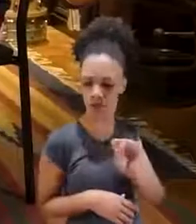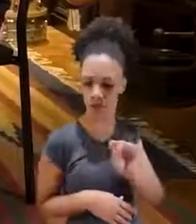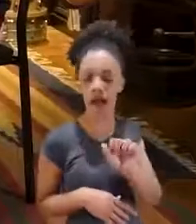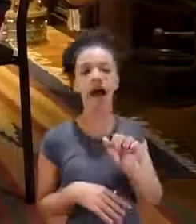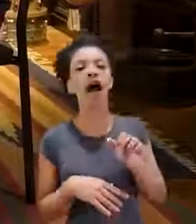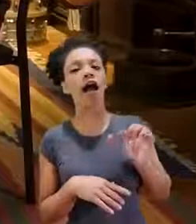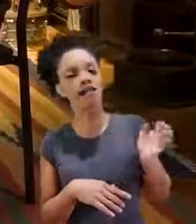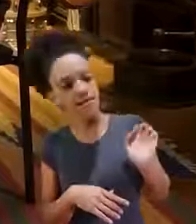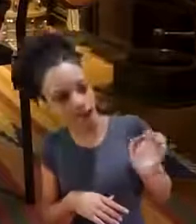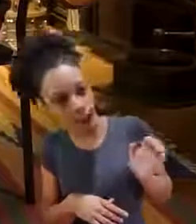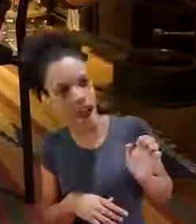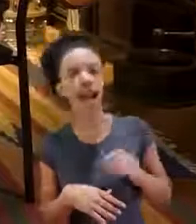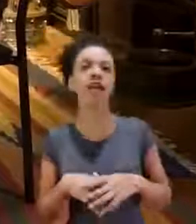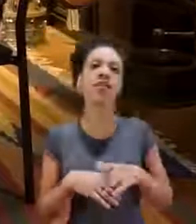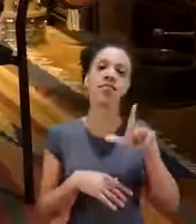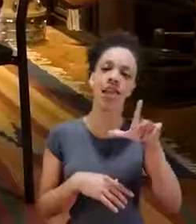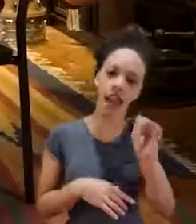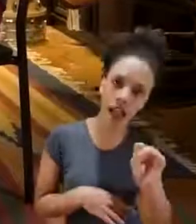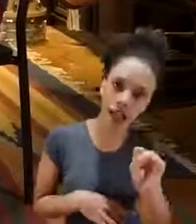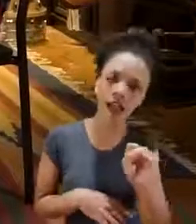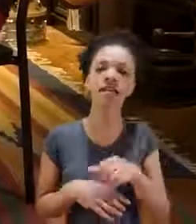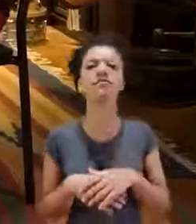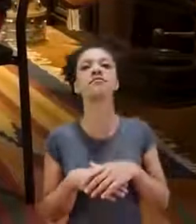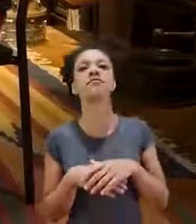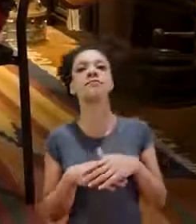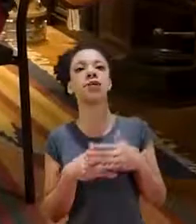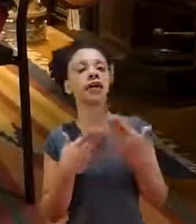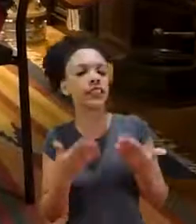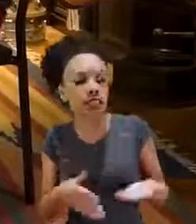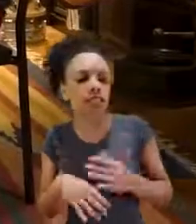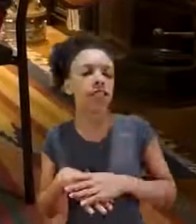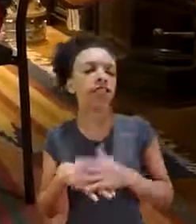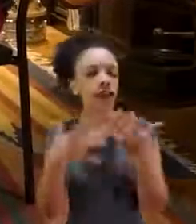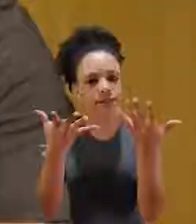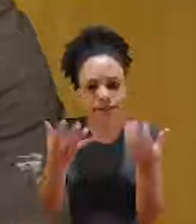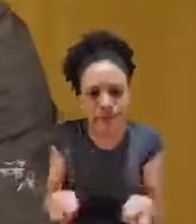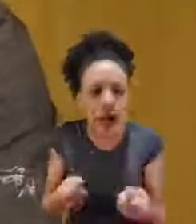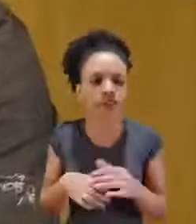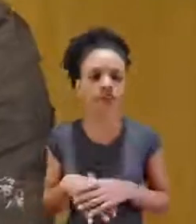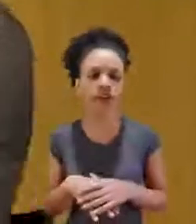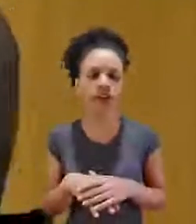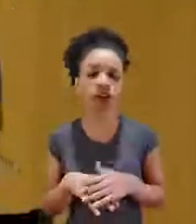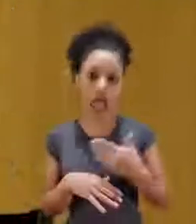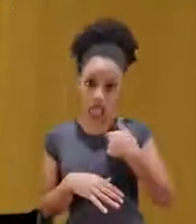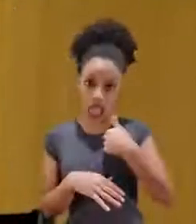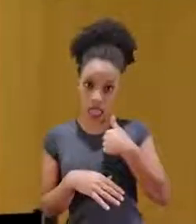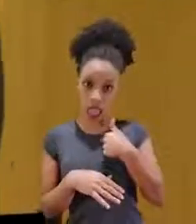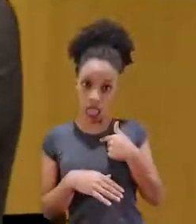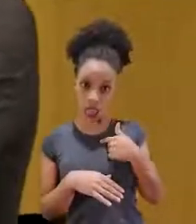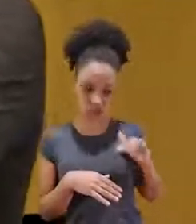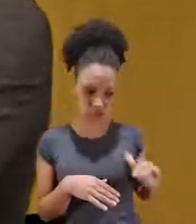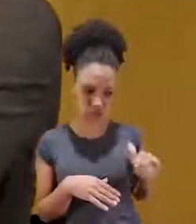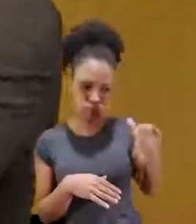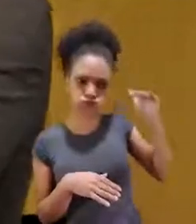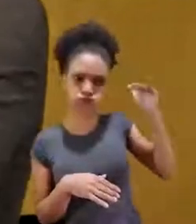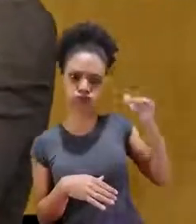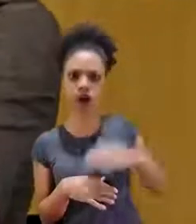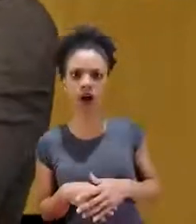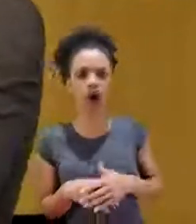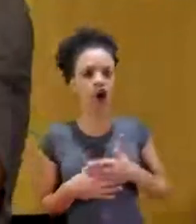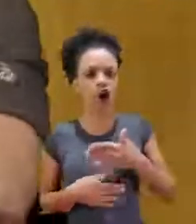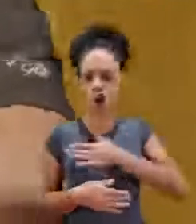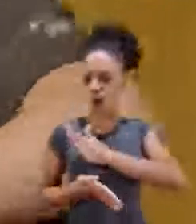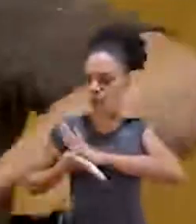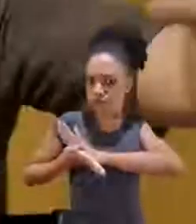tão né beijo lésbico e simpatia do Kadett GLS cara capo Kadett GLS eu fui criado com